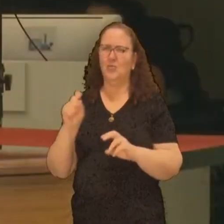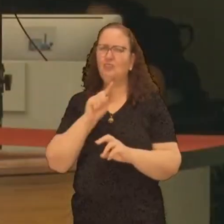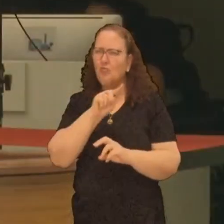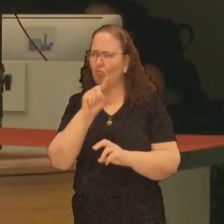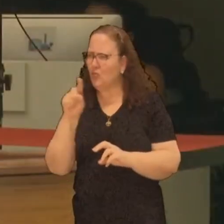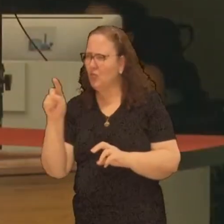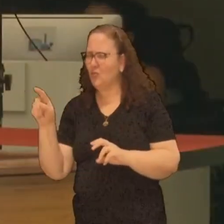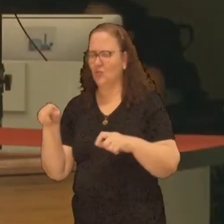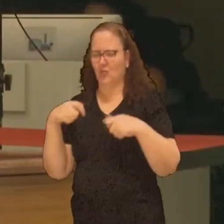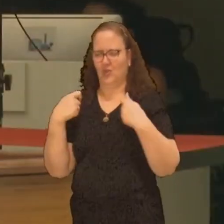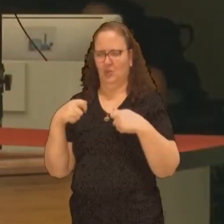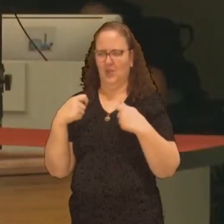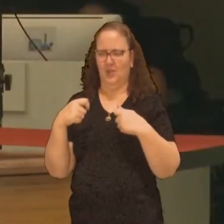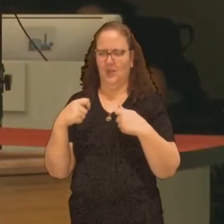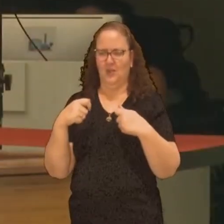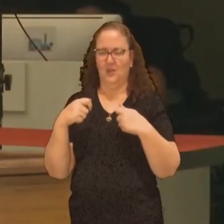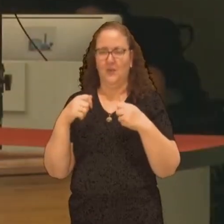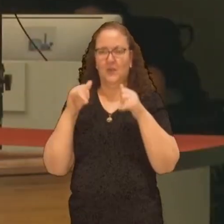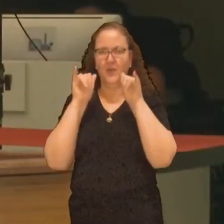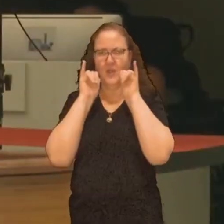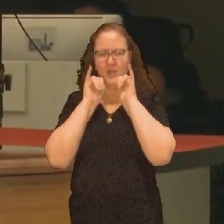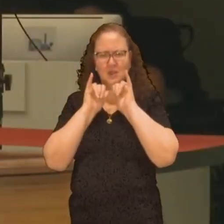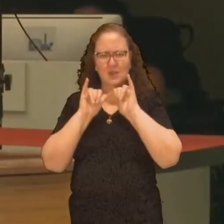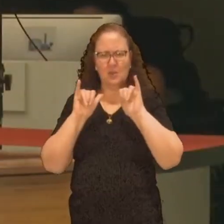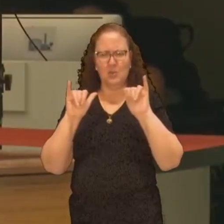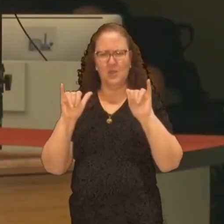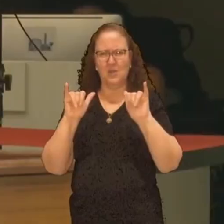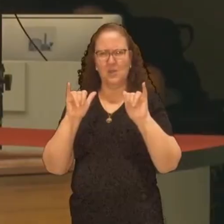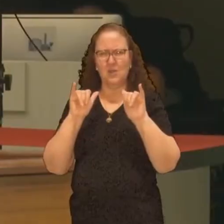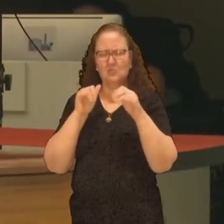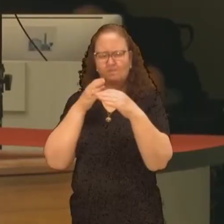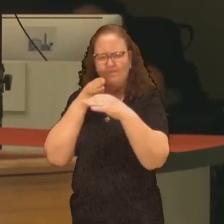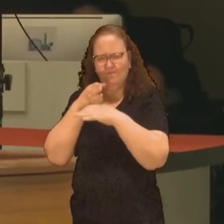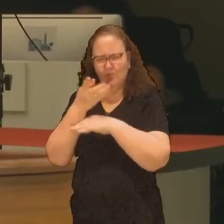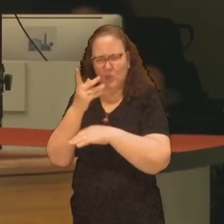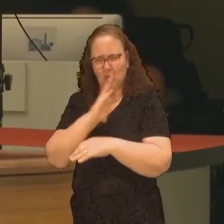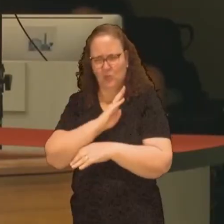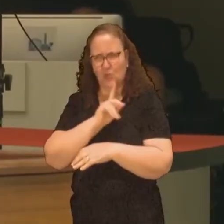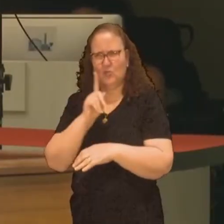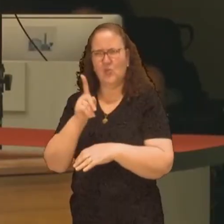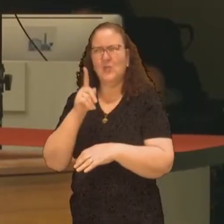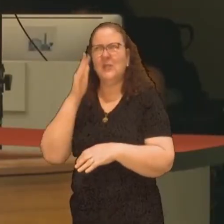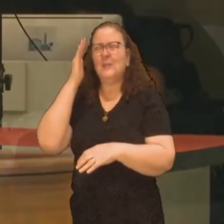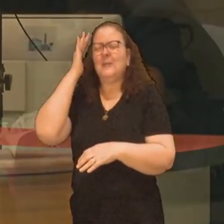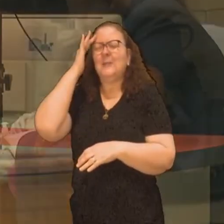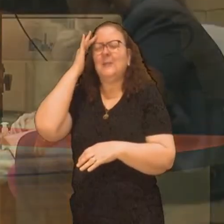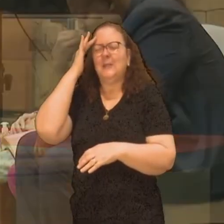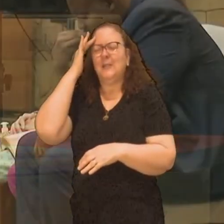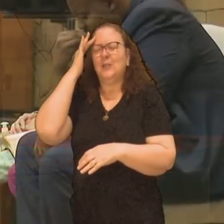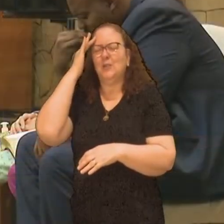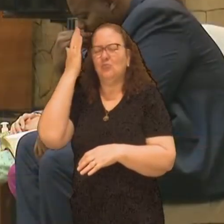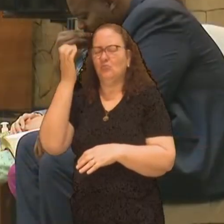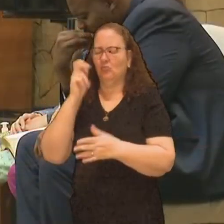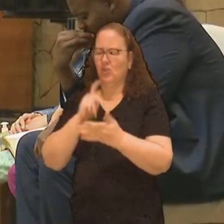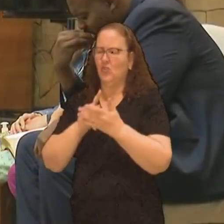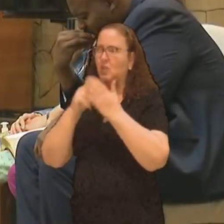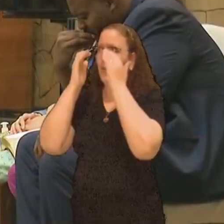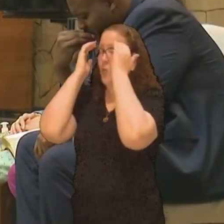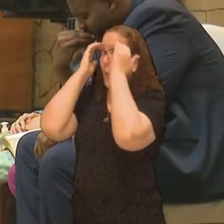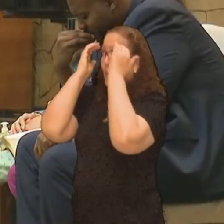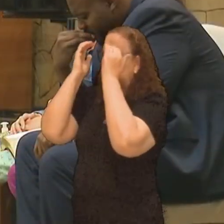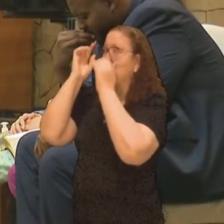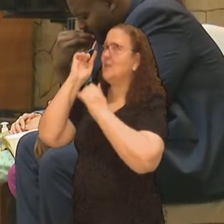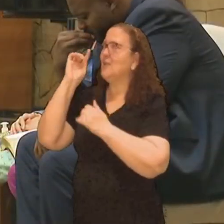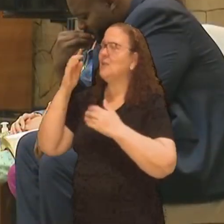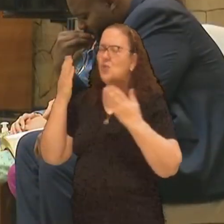E se essa mensagem fez sentido para você e você deseja colocar em prática hoje mesmo em